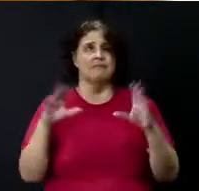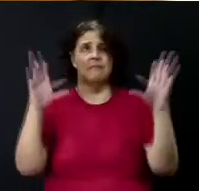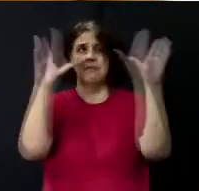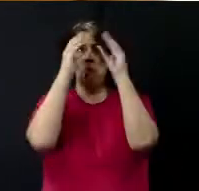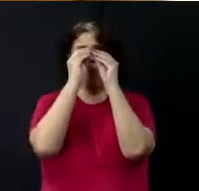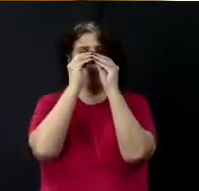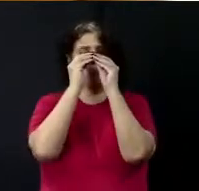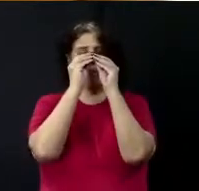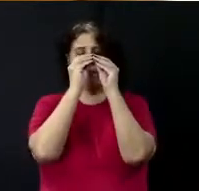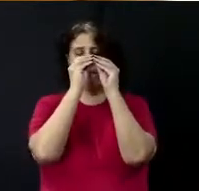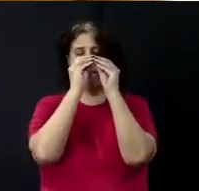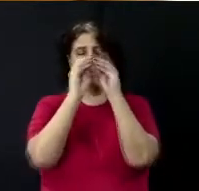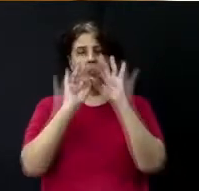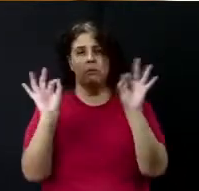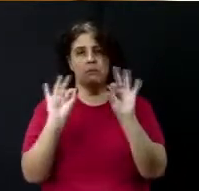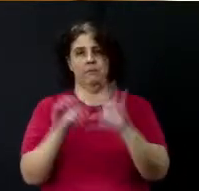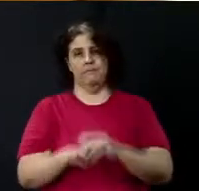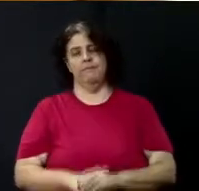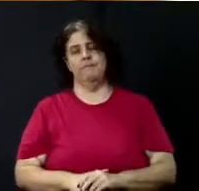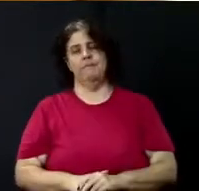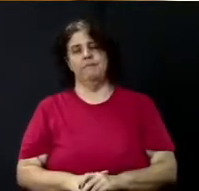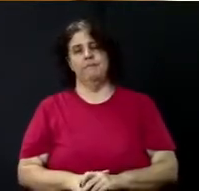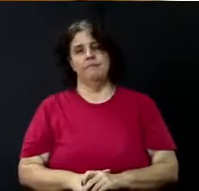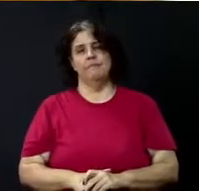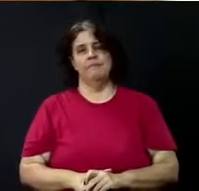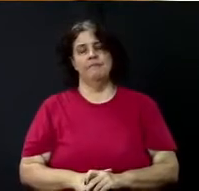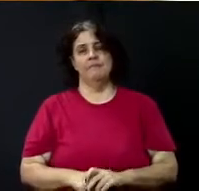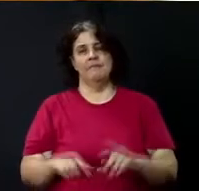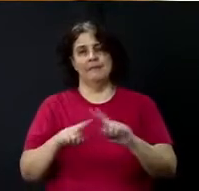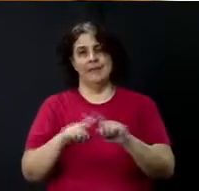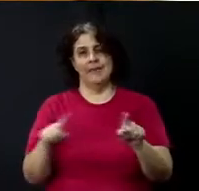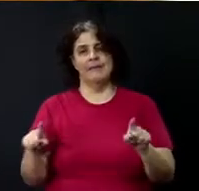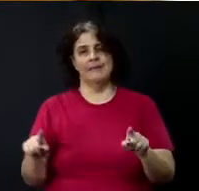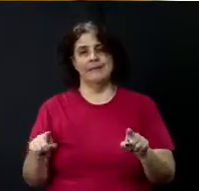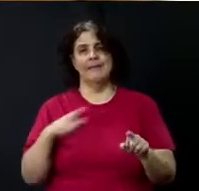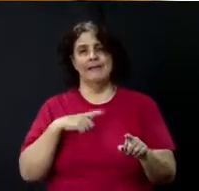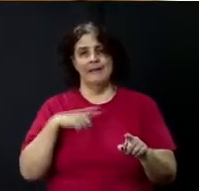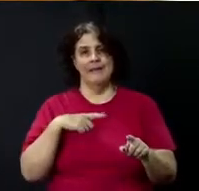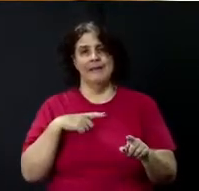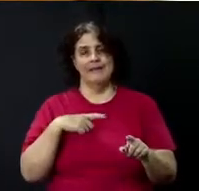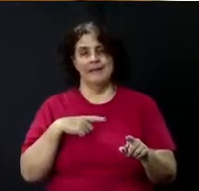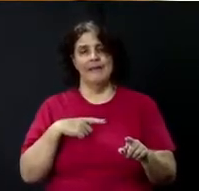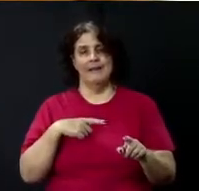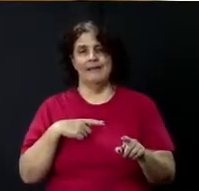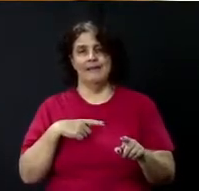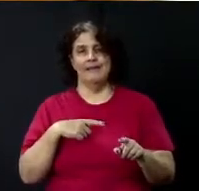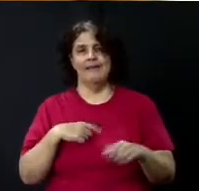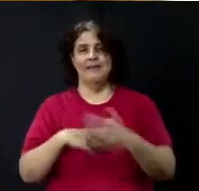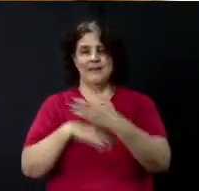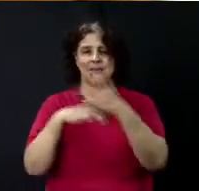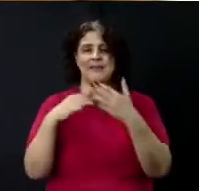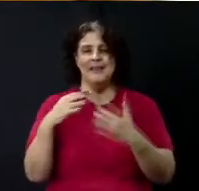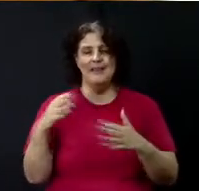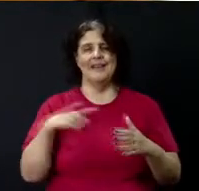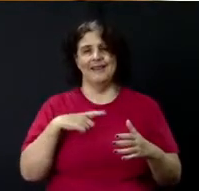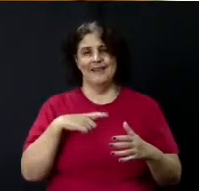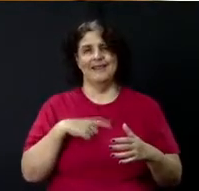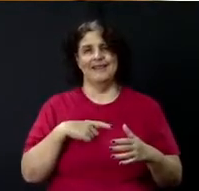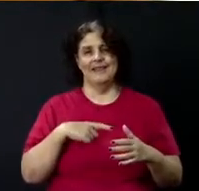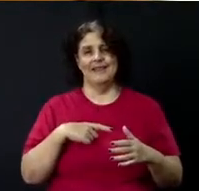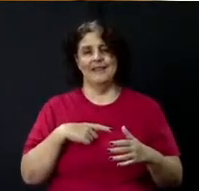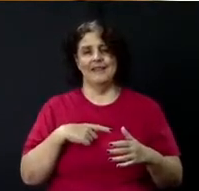mas nós vamos perceber o que é o poder de Deus. Este é o sinal. O sinal é que, mesmo quando um homem está em